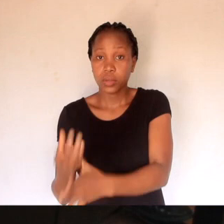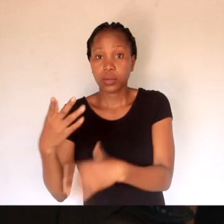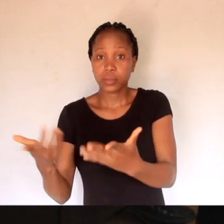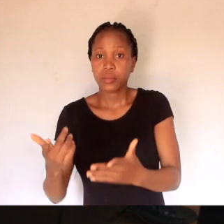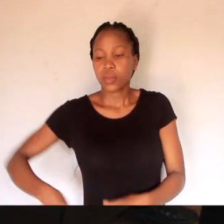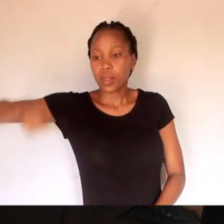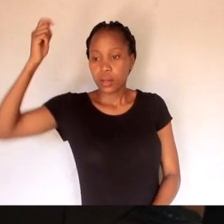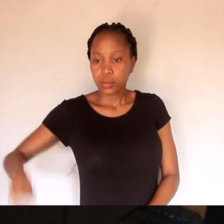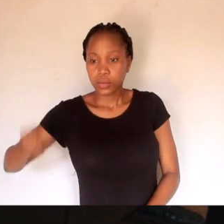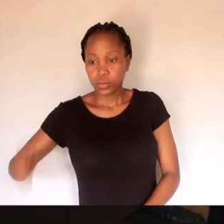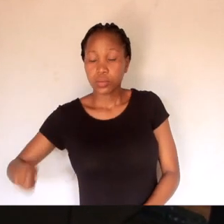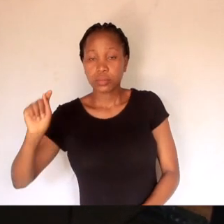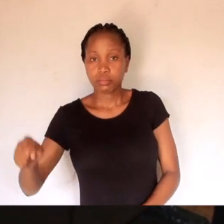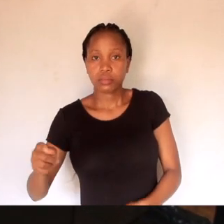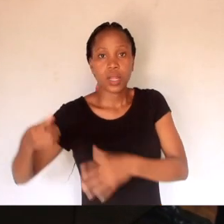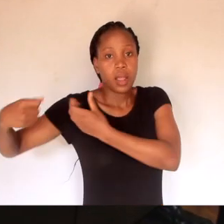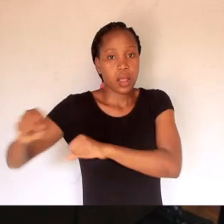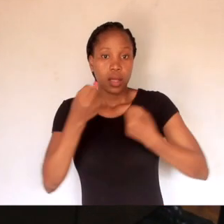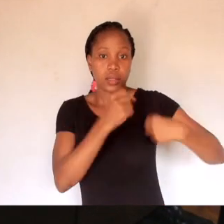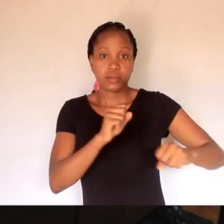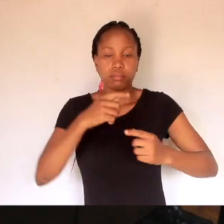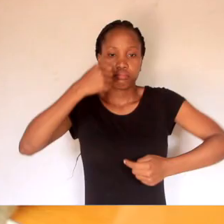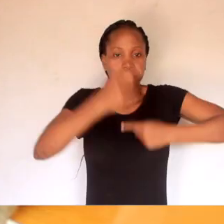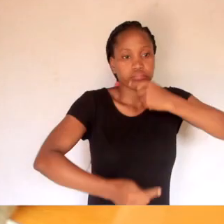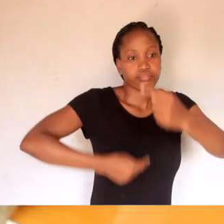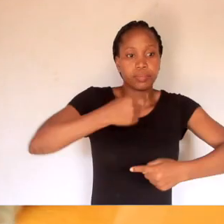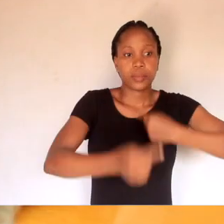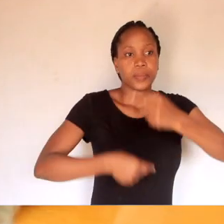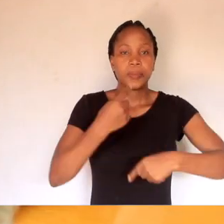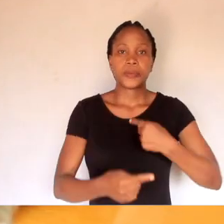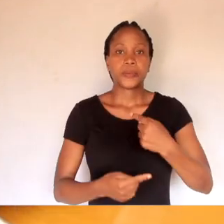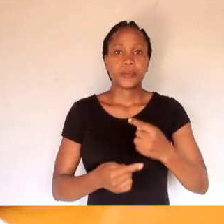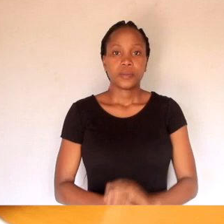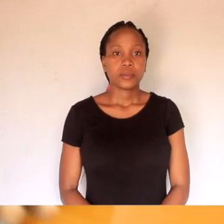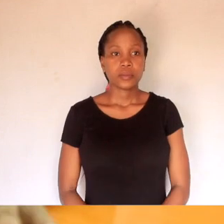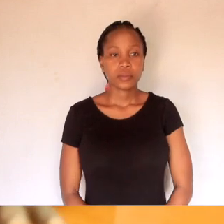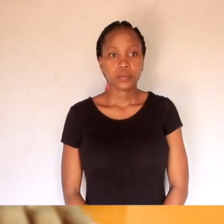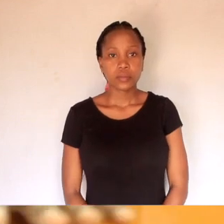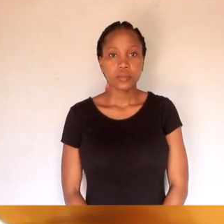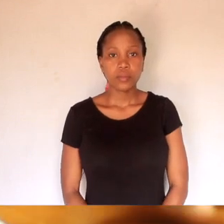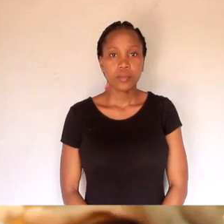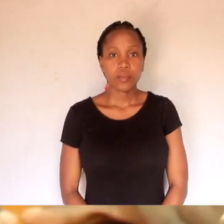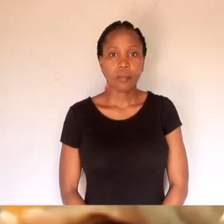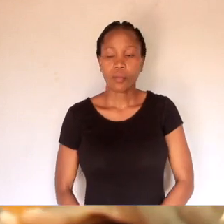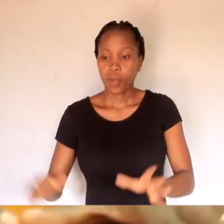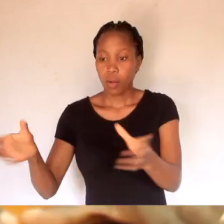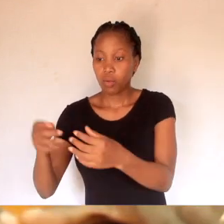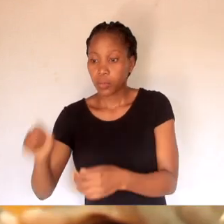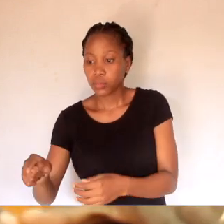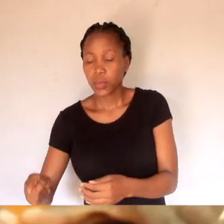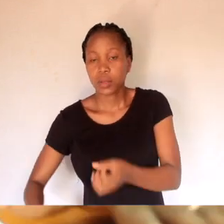personalidade jurídica, uma atividade que seguiu de um processo. Então, tínhamos que criar a rede como uma